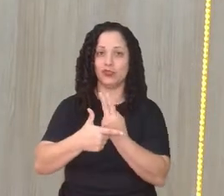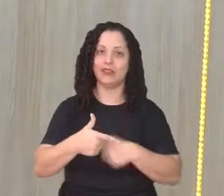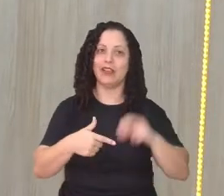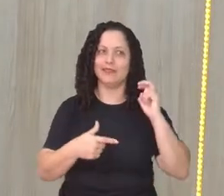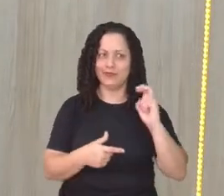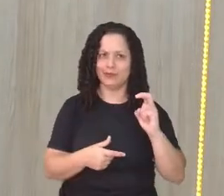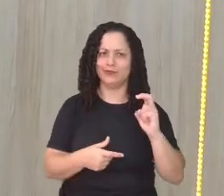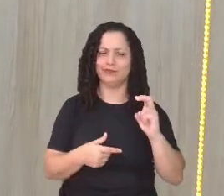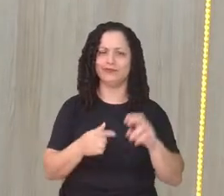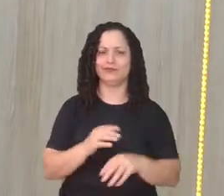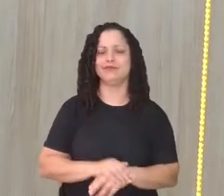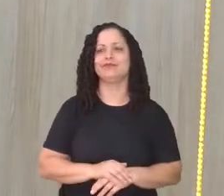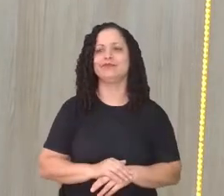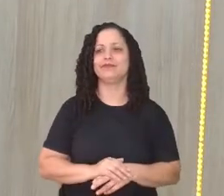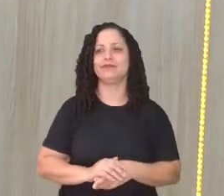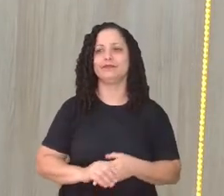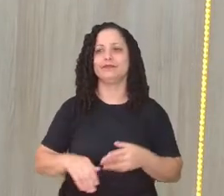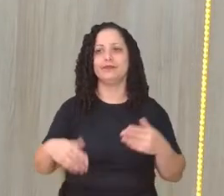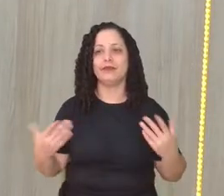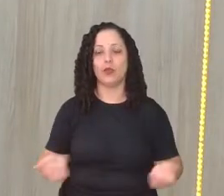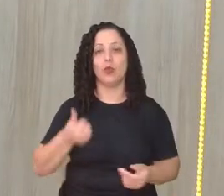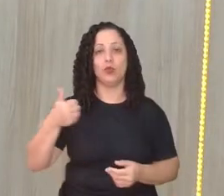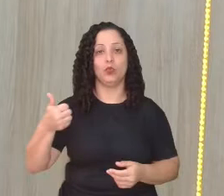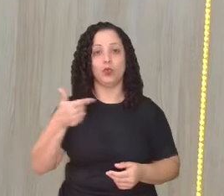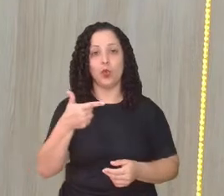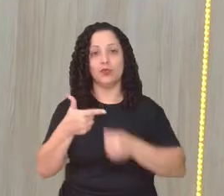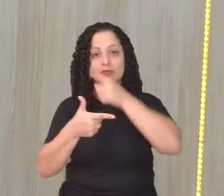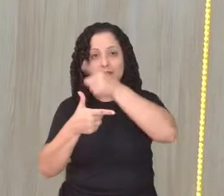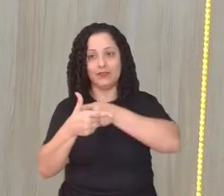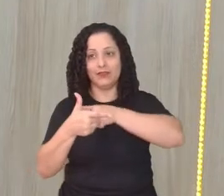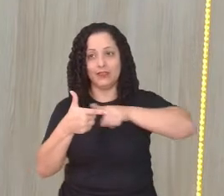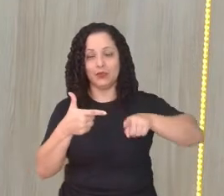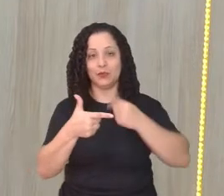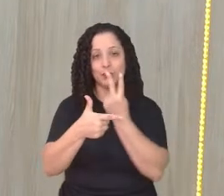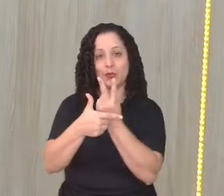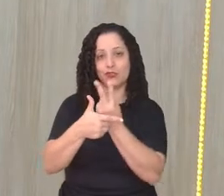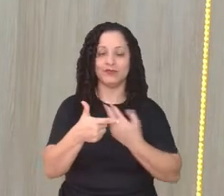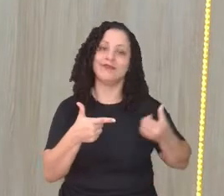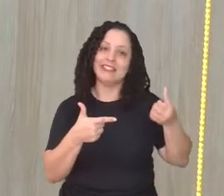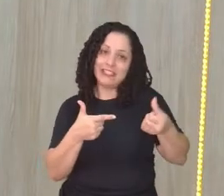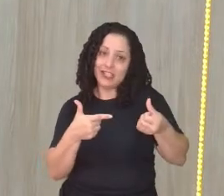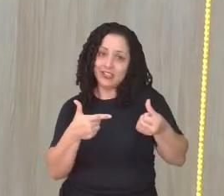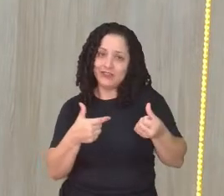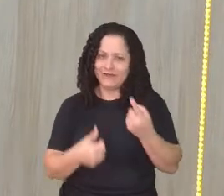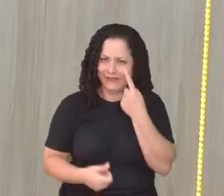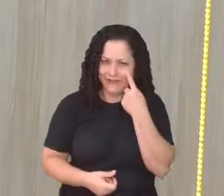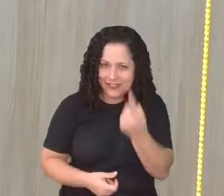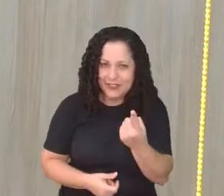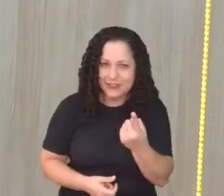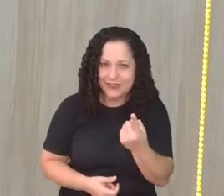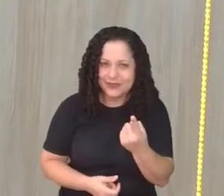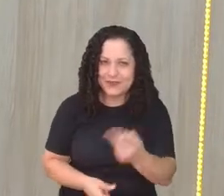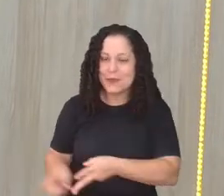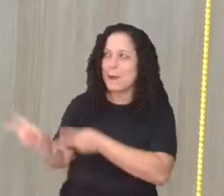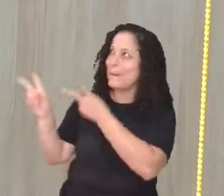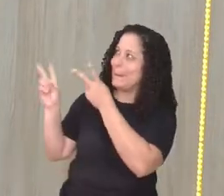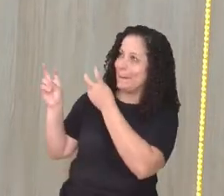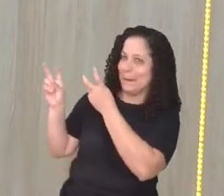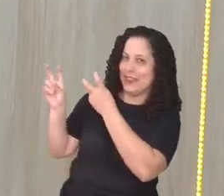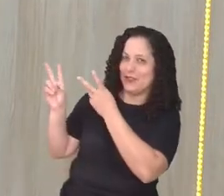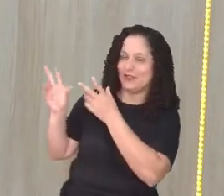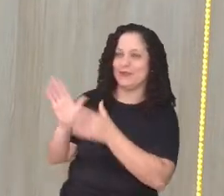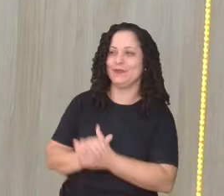1. 5 mais 1, 6. Vice, prestasse atenção. Eu usei